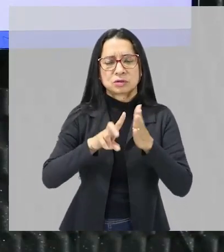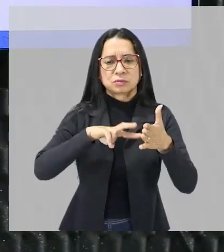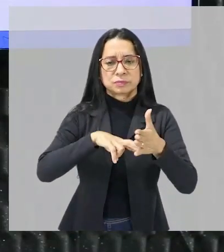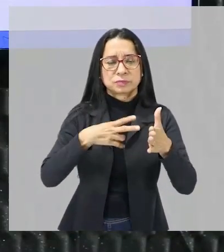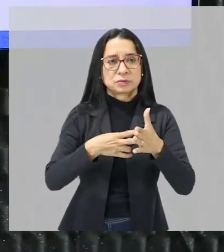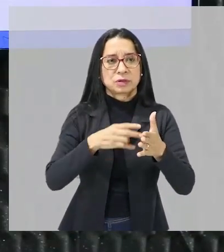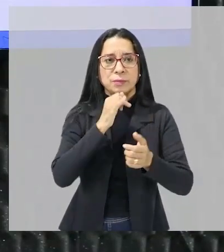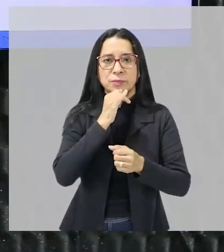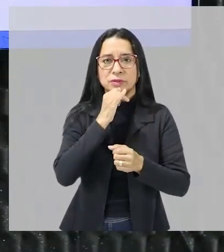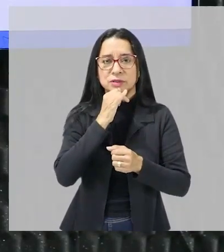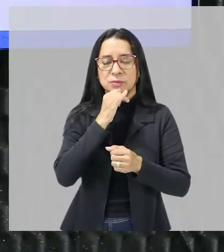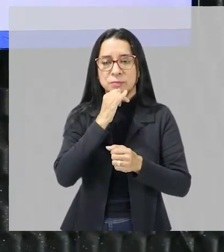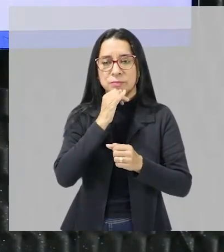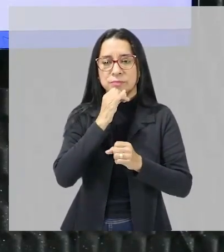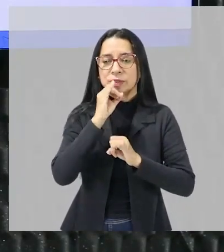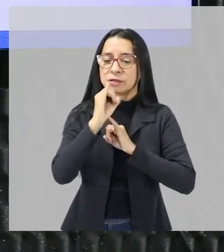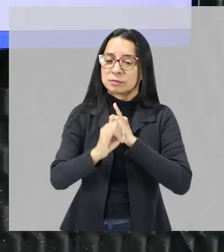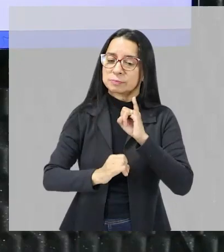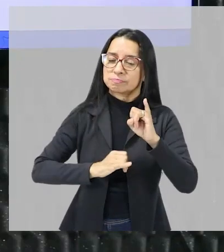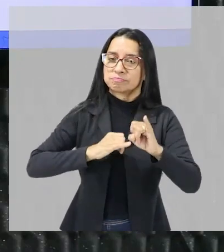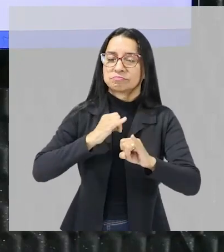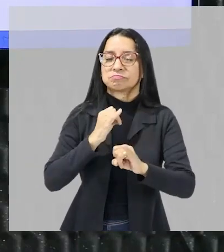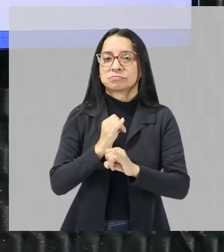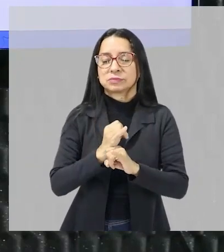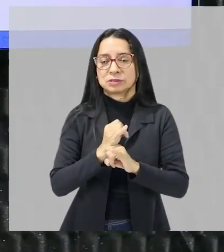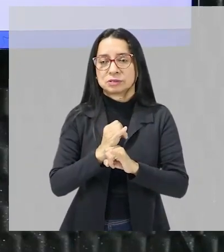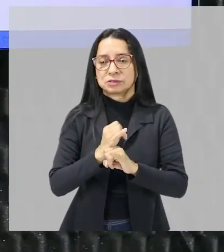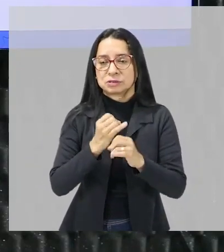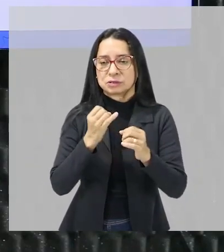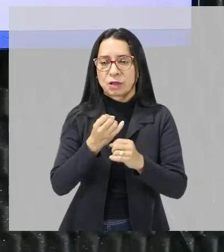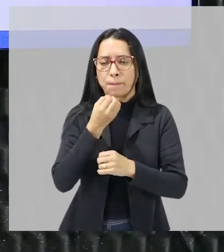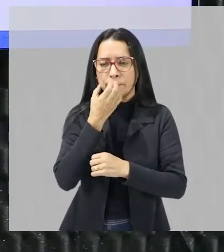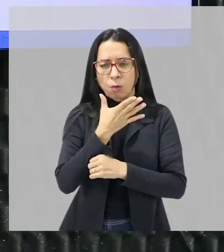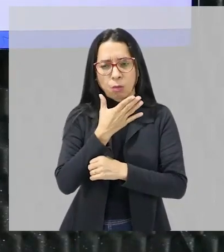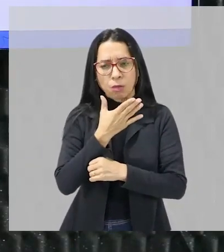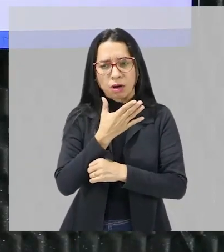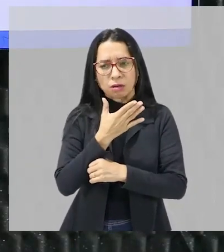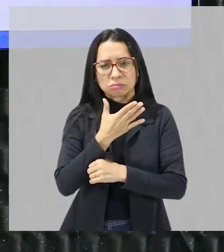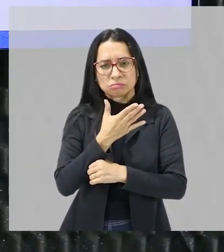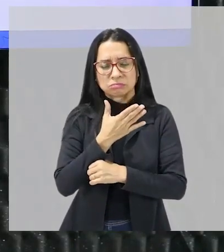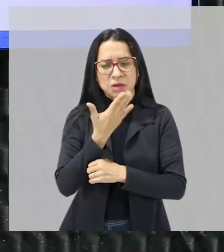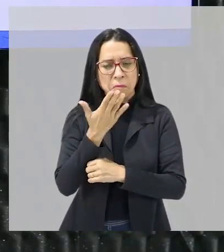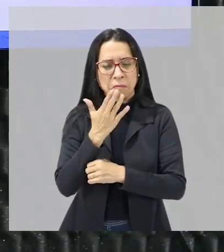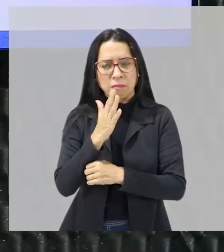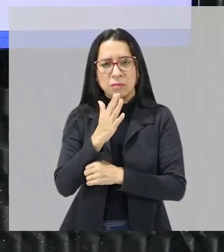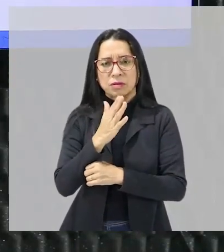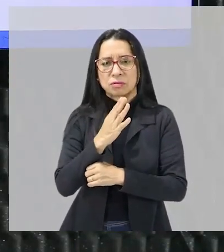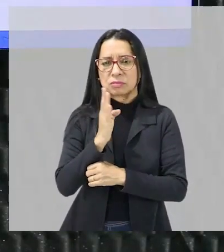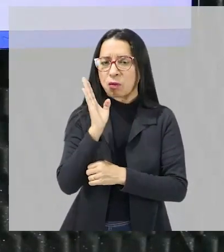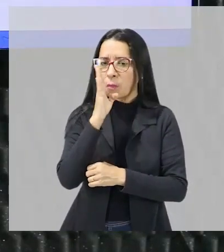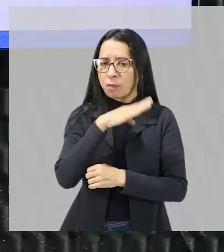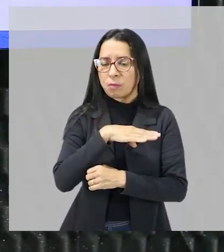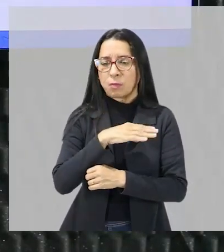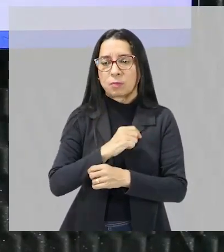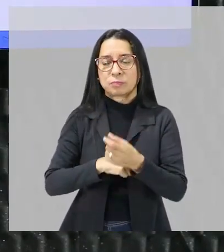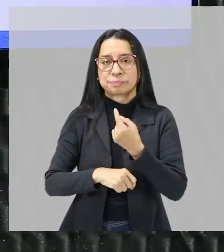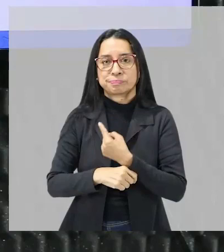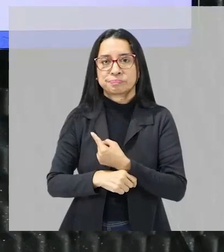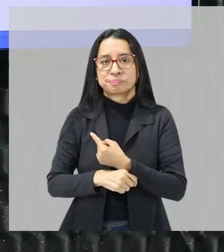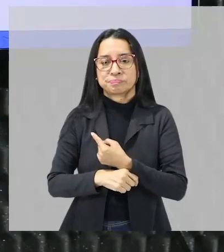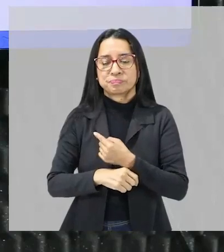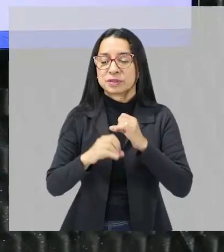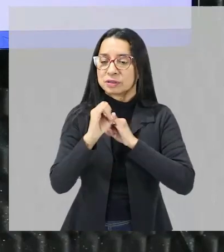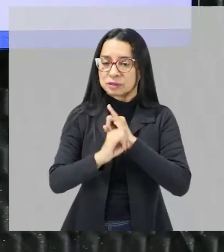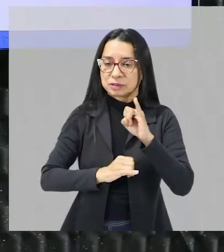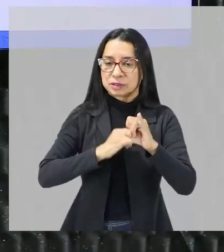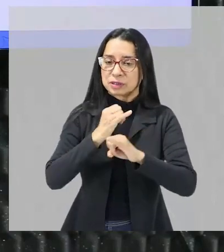pegar, por exemplo, a internet. A internet é uma coisa boa ou má? Ela não é nem boa e nem má. A internet